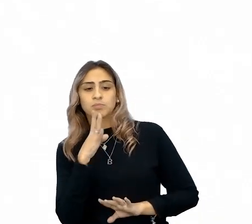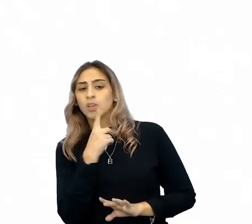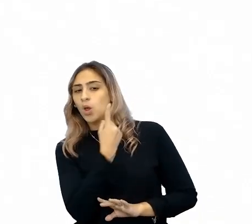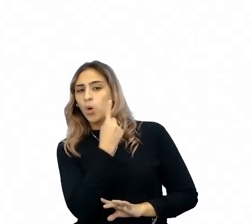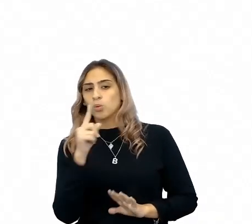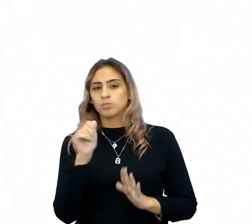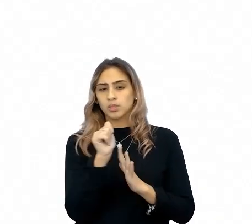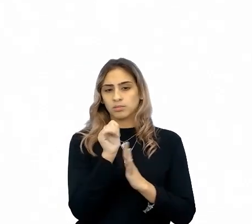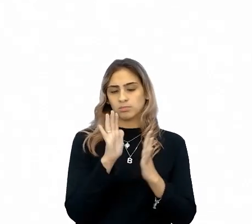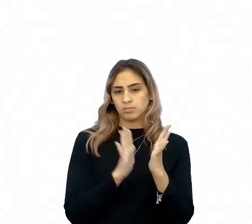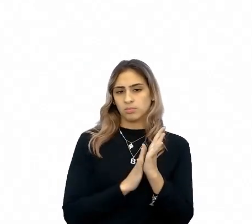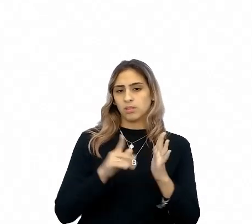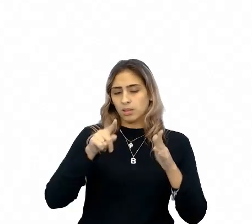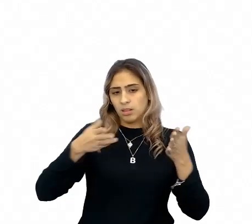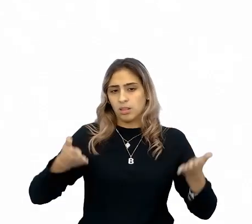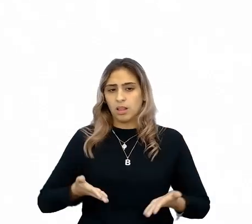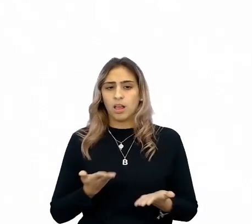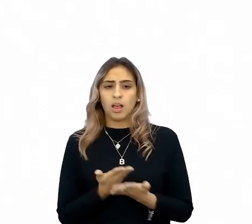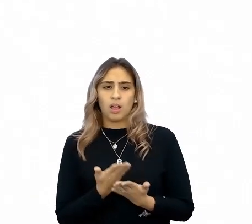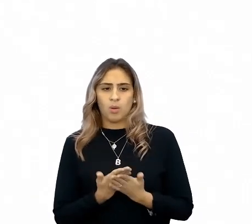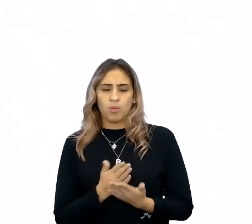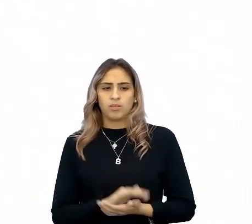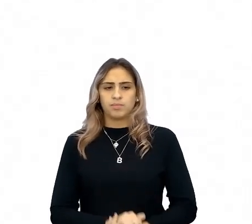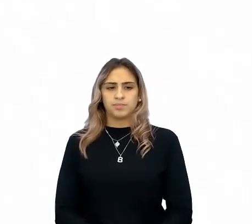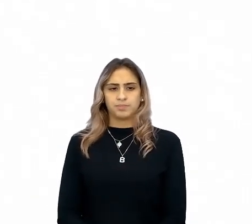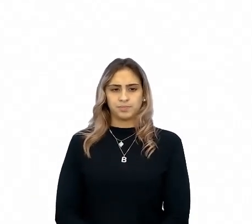última atividade desta aula.